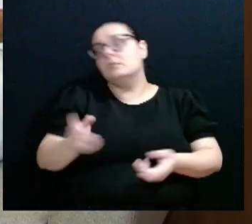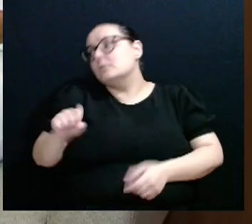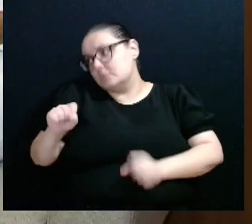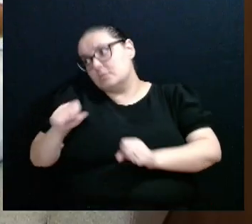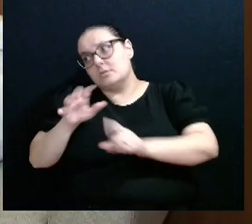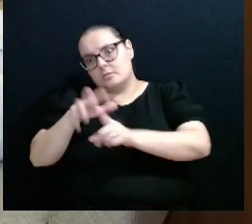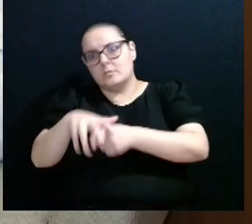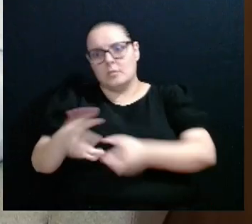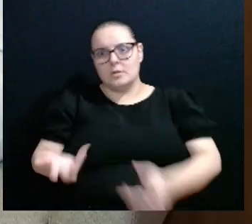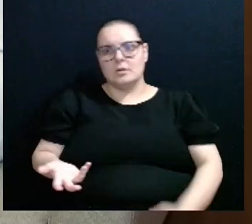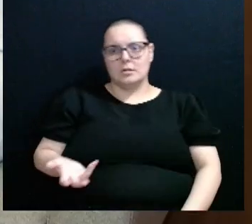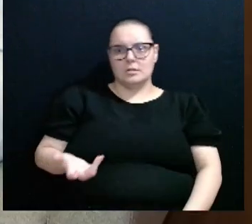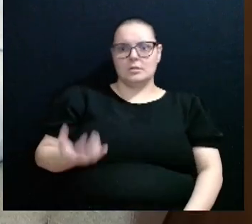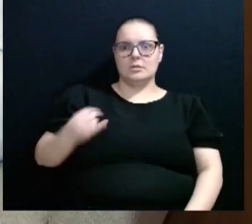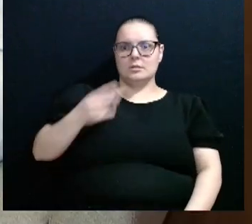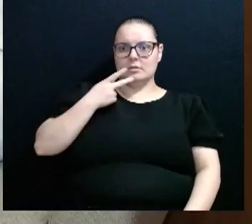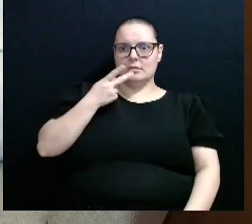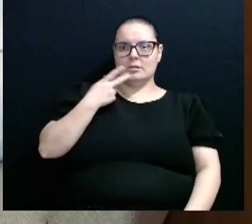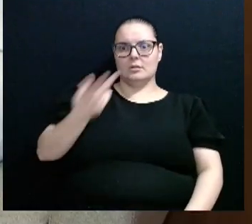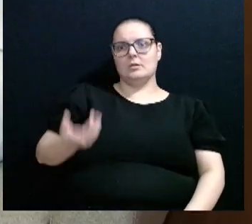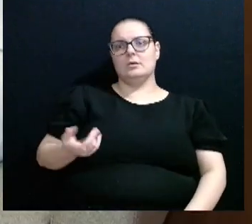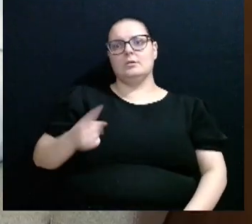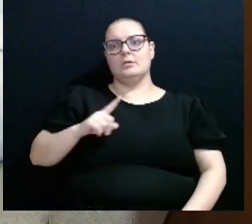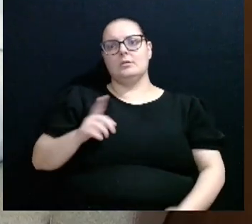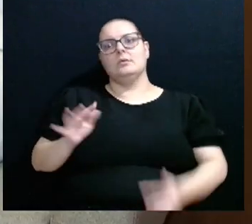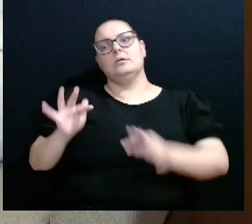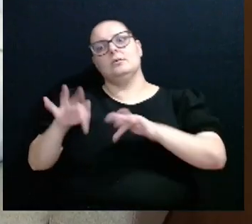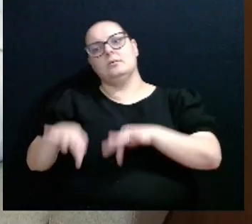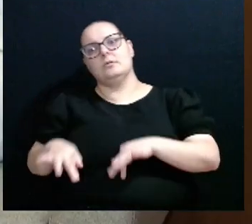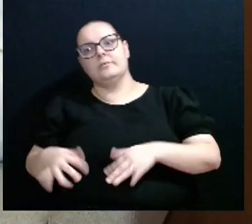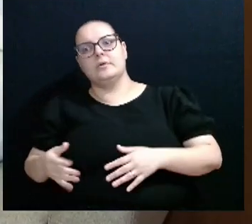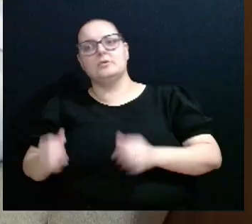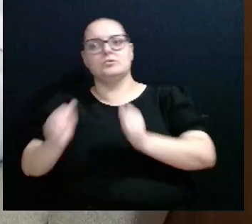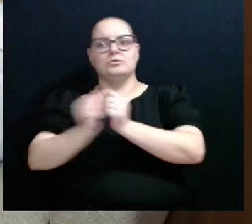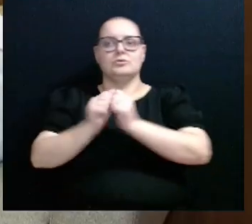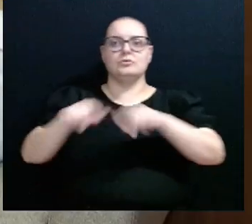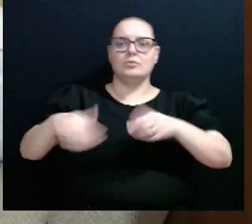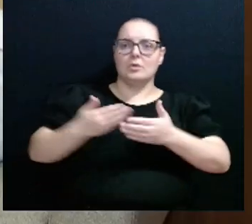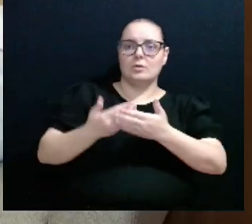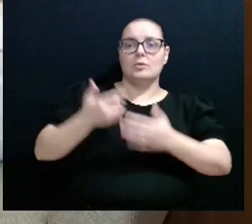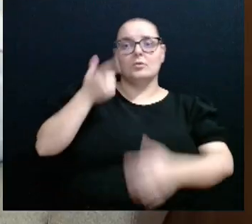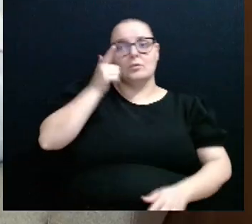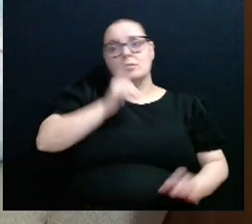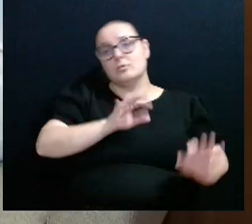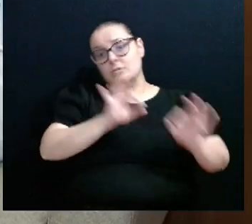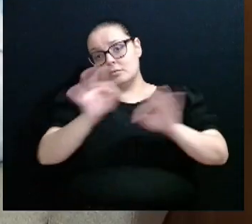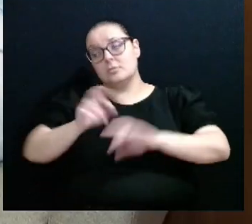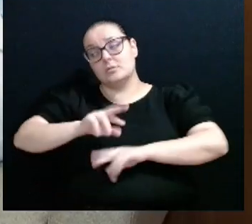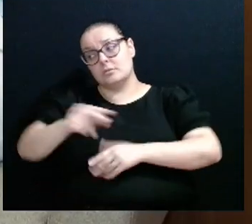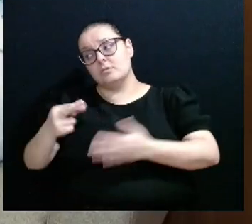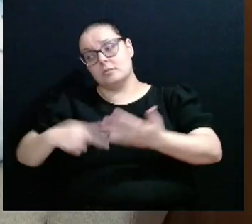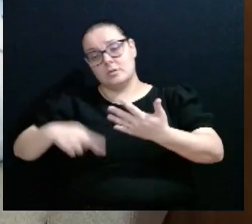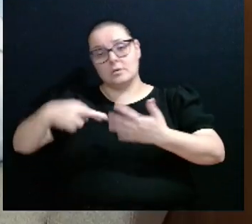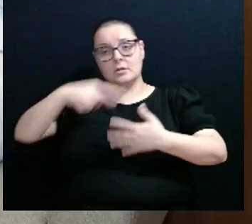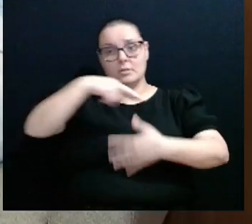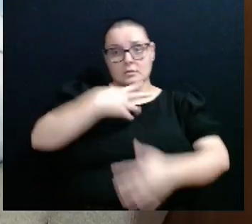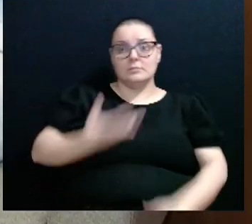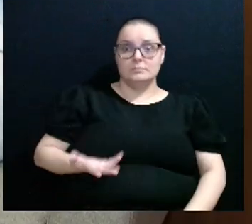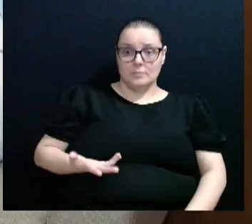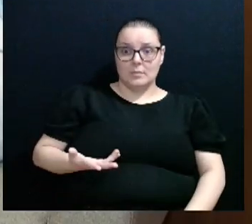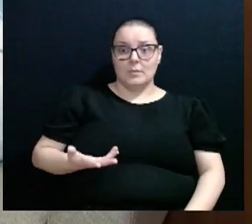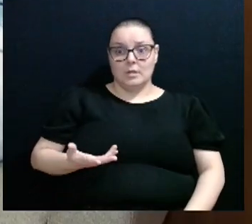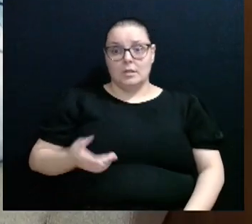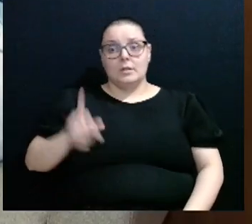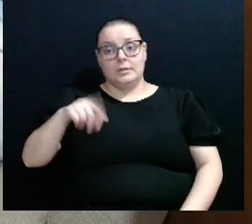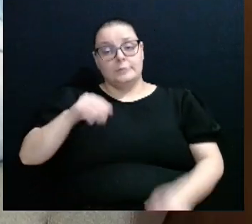você já está dizendo o quê? É, Você não termina junto com a turma, você não claro, consegue acompanhar. São vários fatores. Então, o que é um desrespeito. Então, a criança